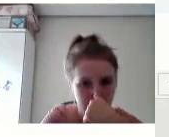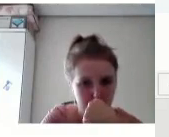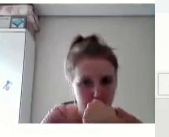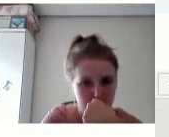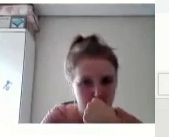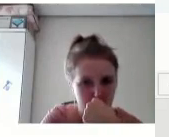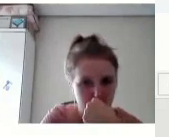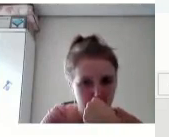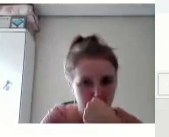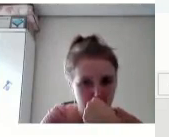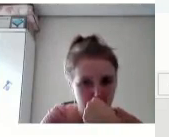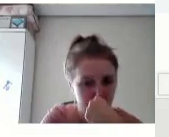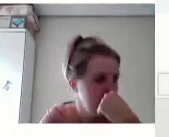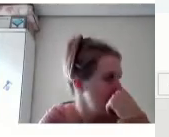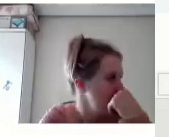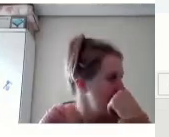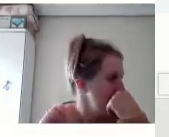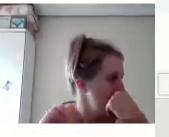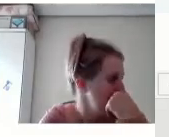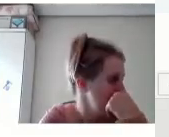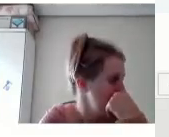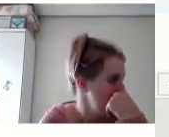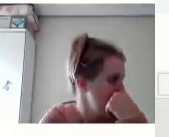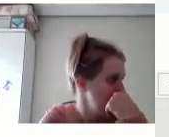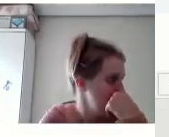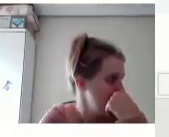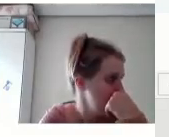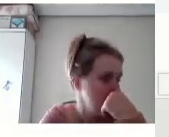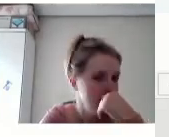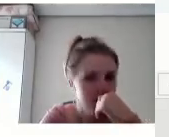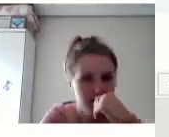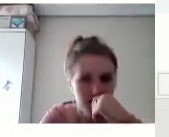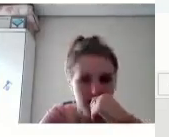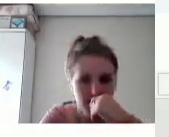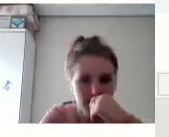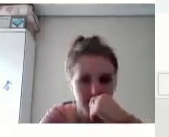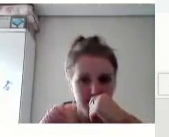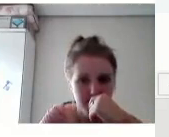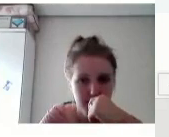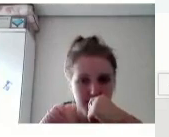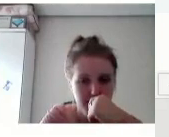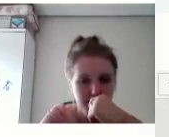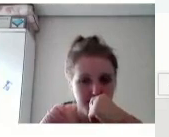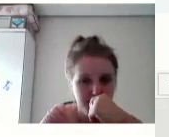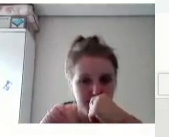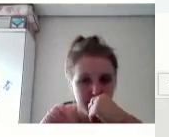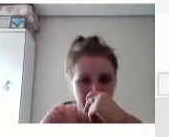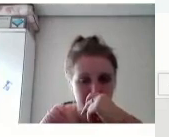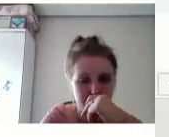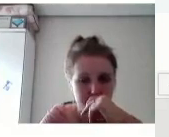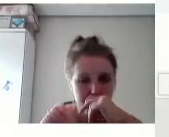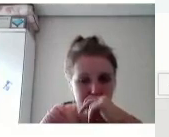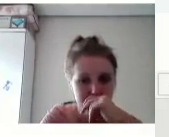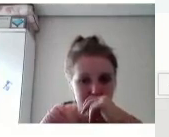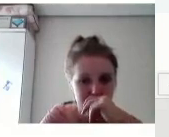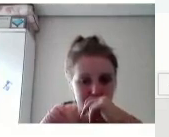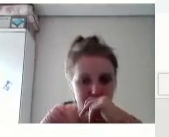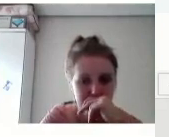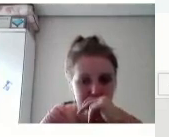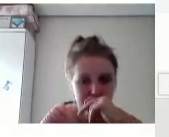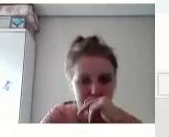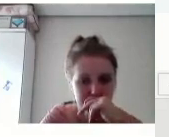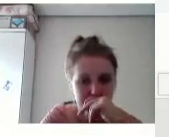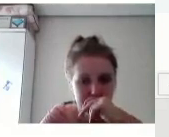tempo, né? E as mi igual a 1, 2, 3 são as coordenadas espaciais, né? Então,